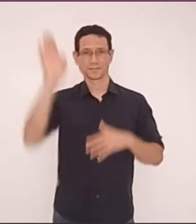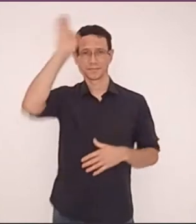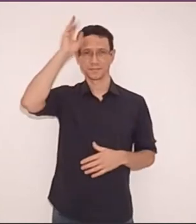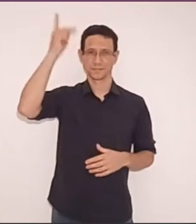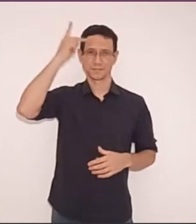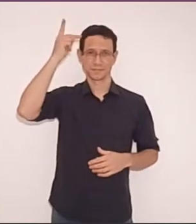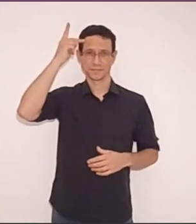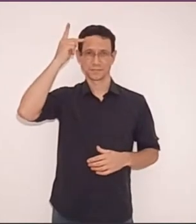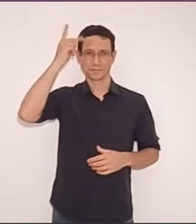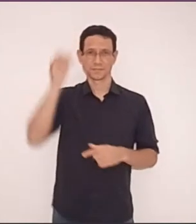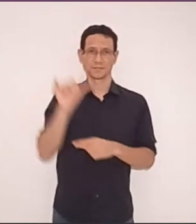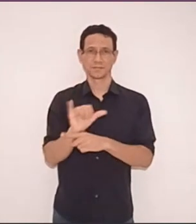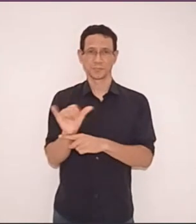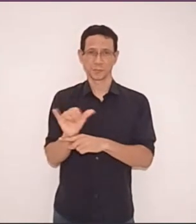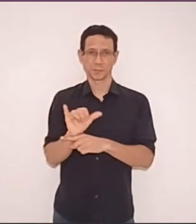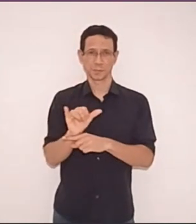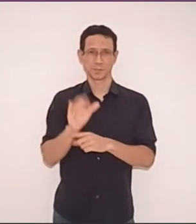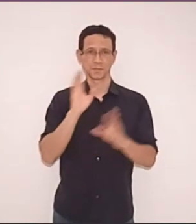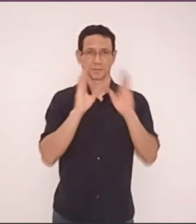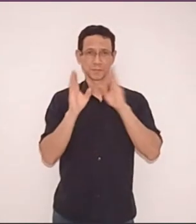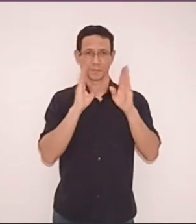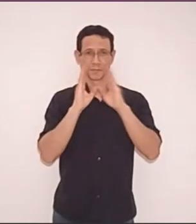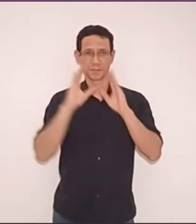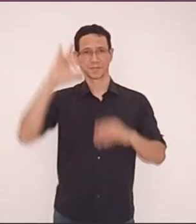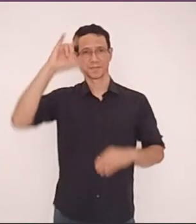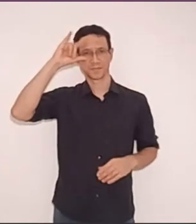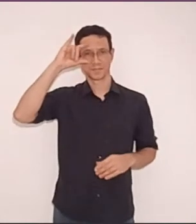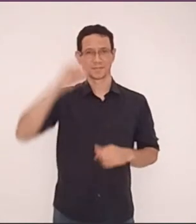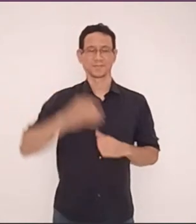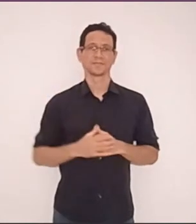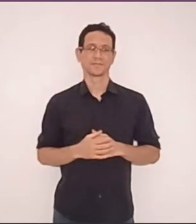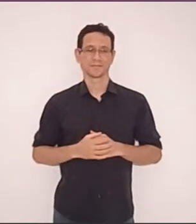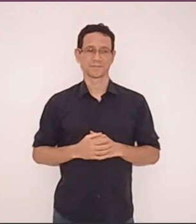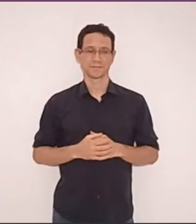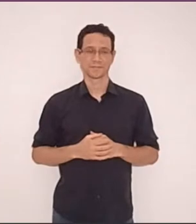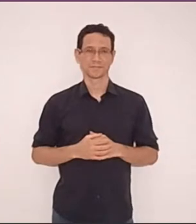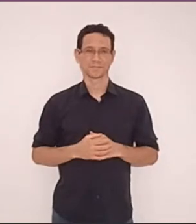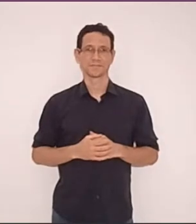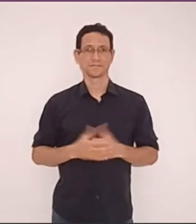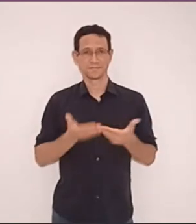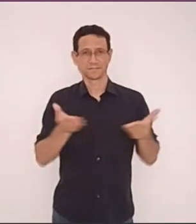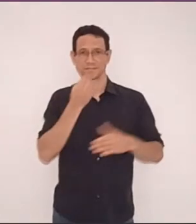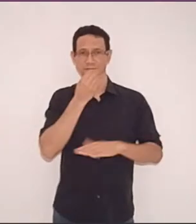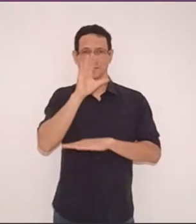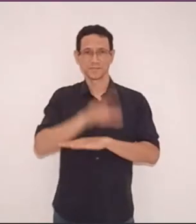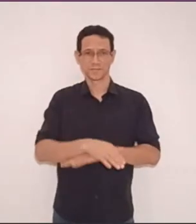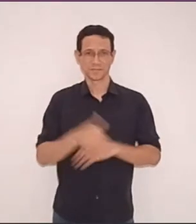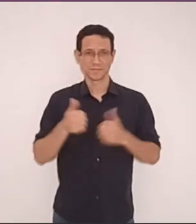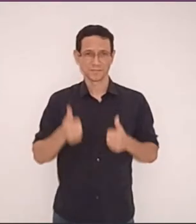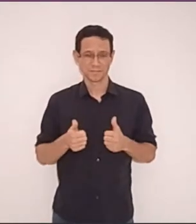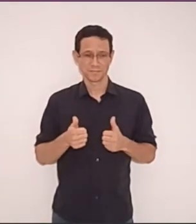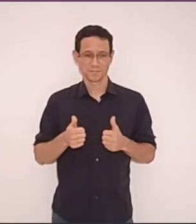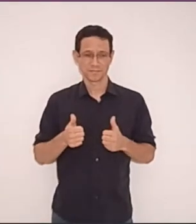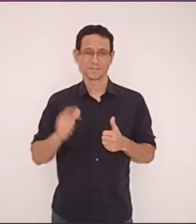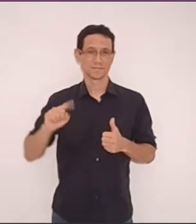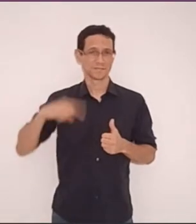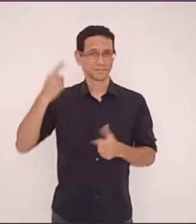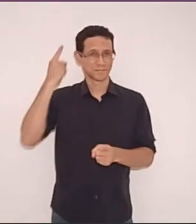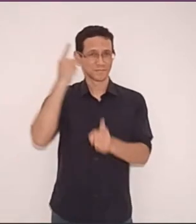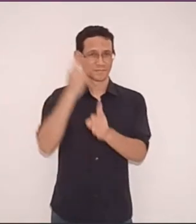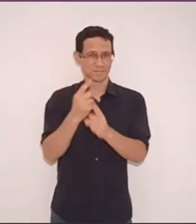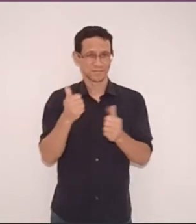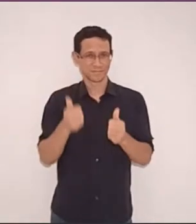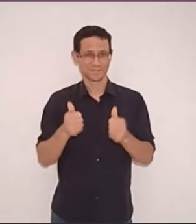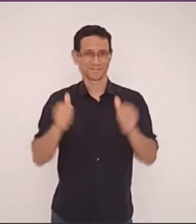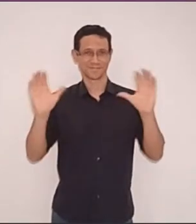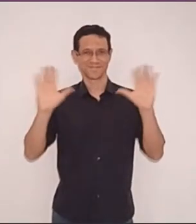Sesc São Paulo no YouTube Facebook e Instagram Desejamos a todos uma boa tarde e até o nosso